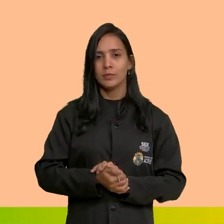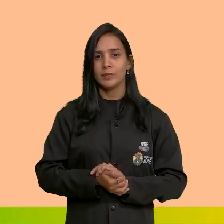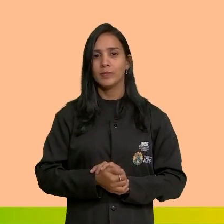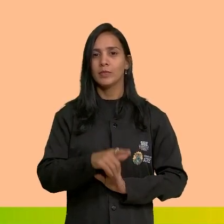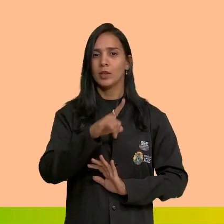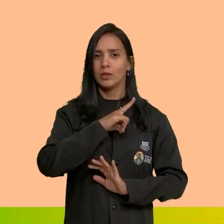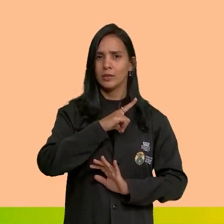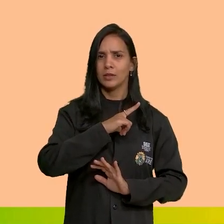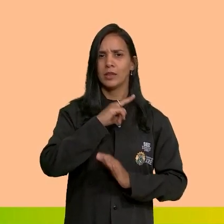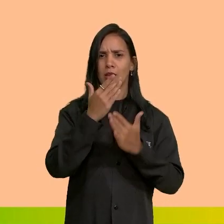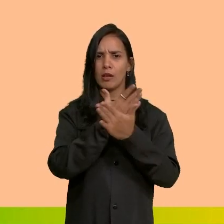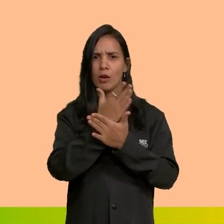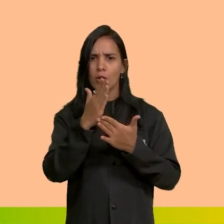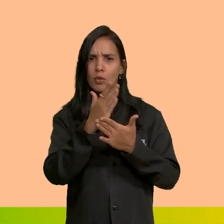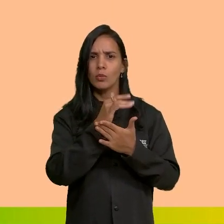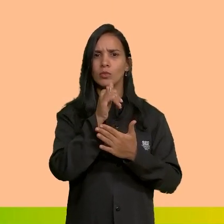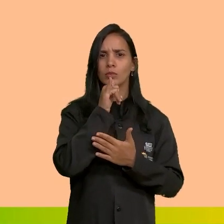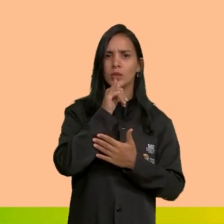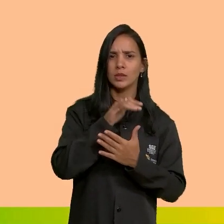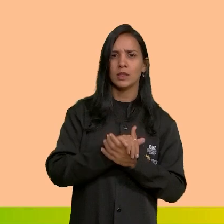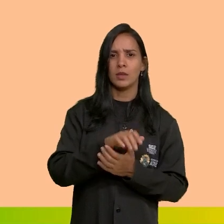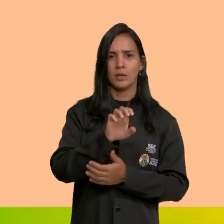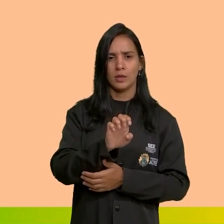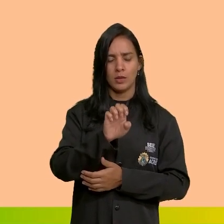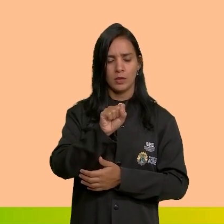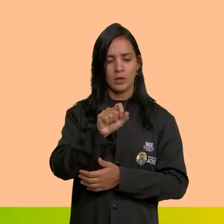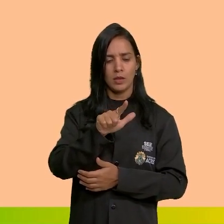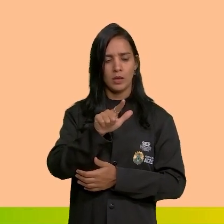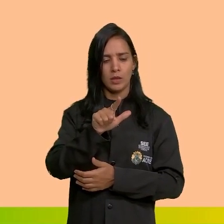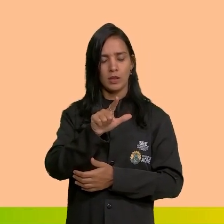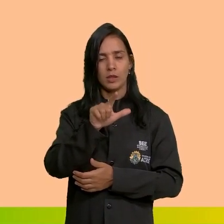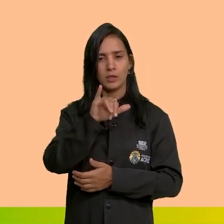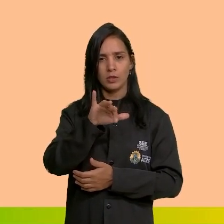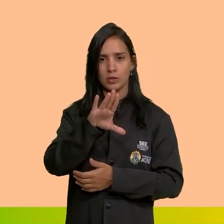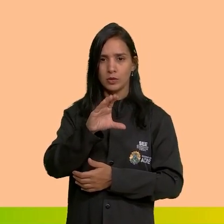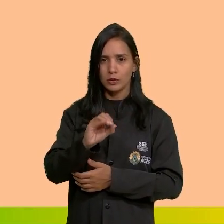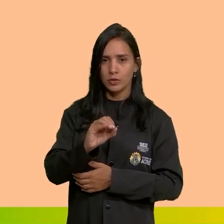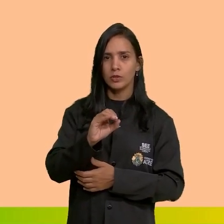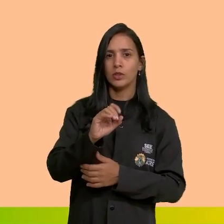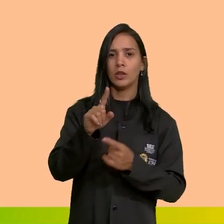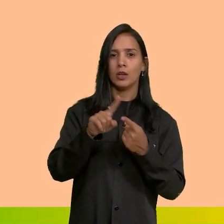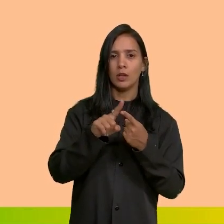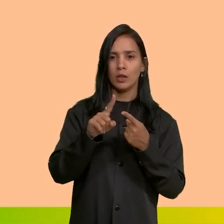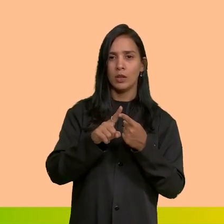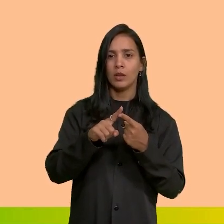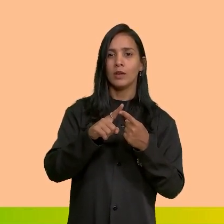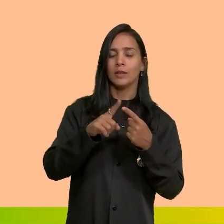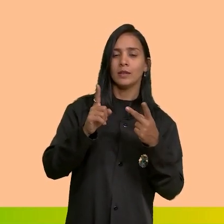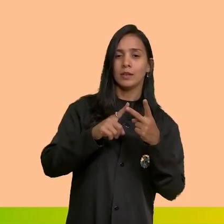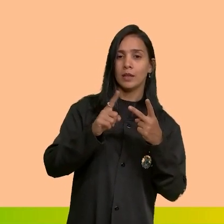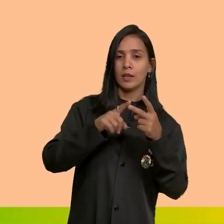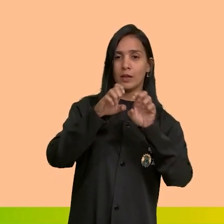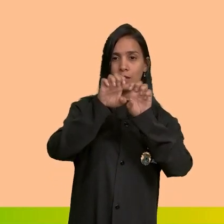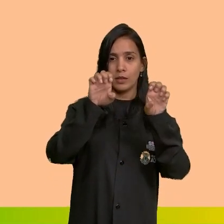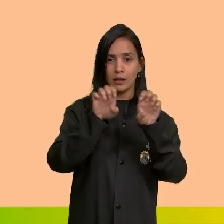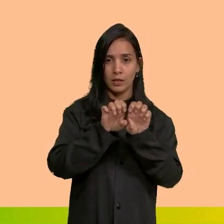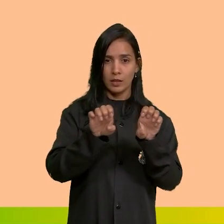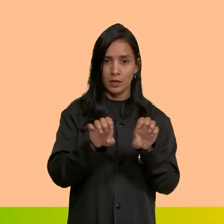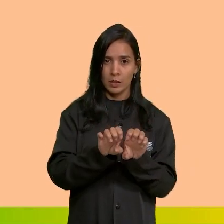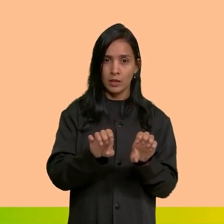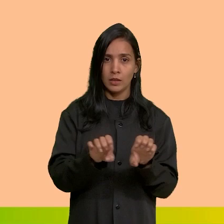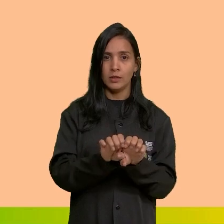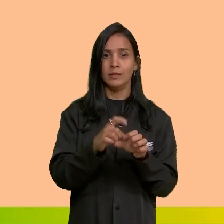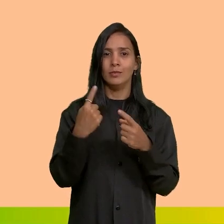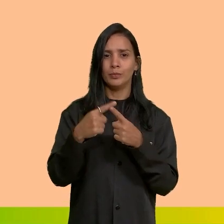são estilo e estruturas. Cada gênero possui uma abordagem única, proporcionando